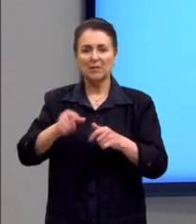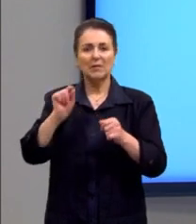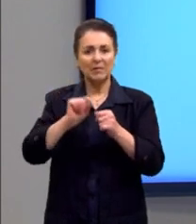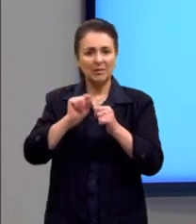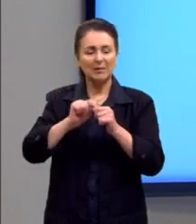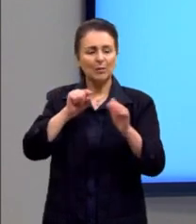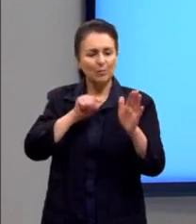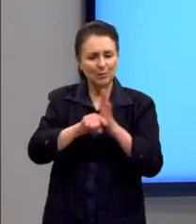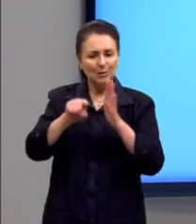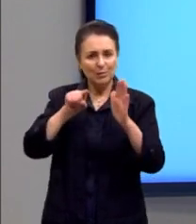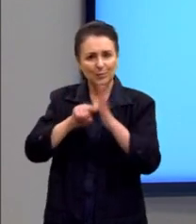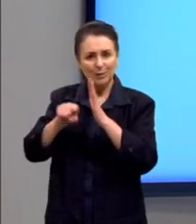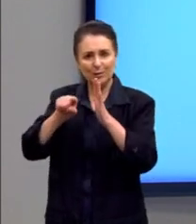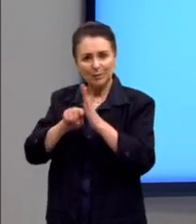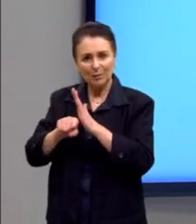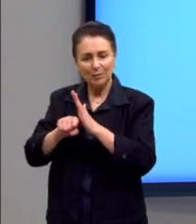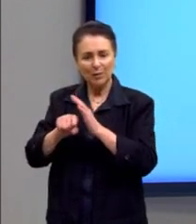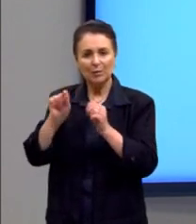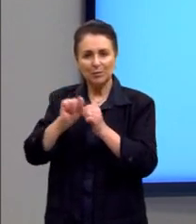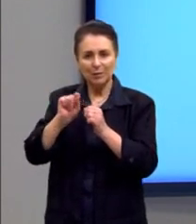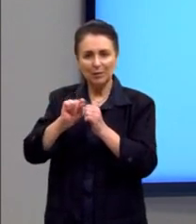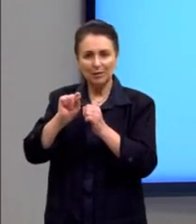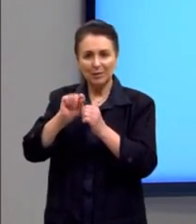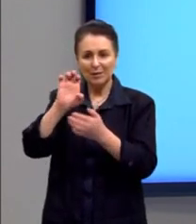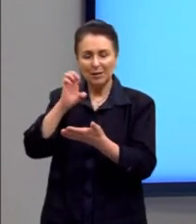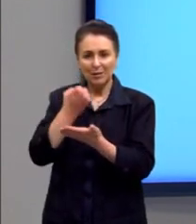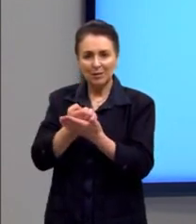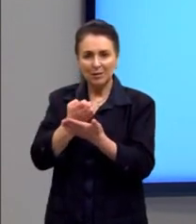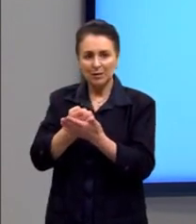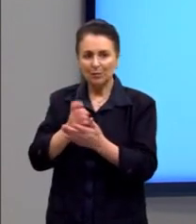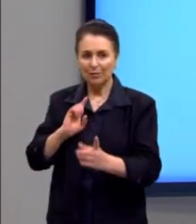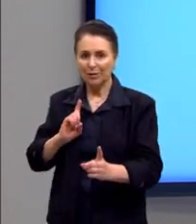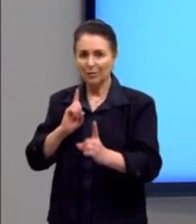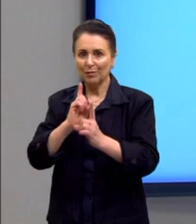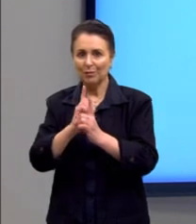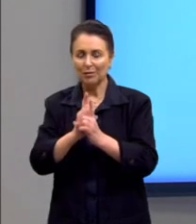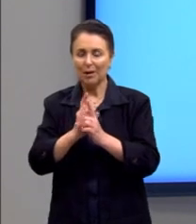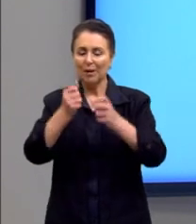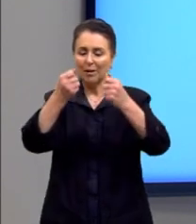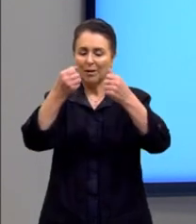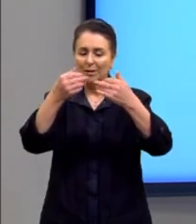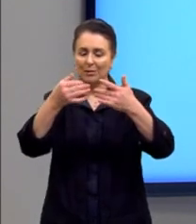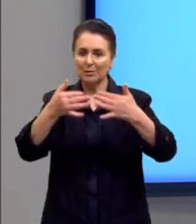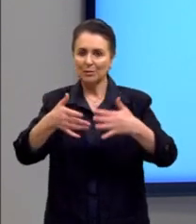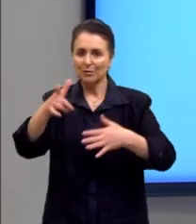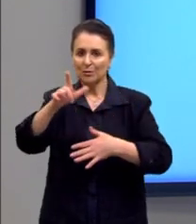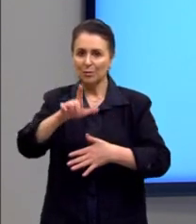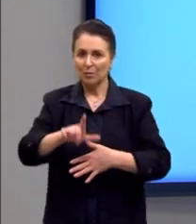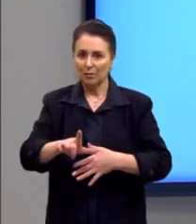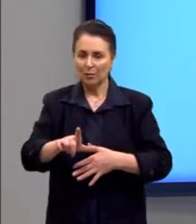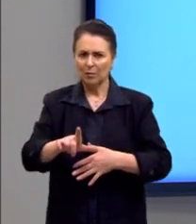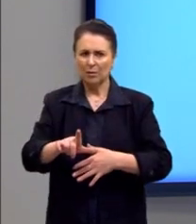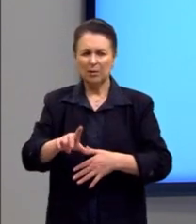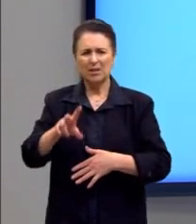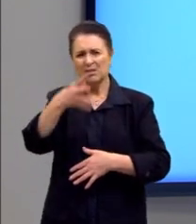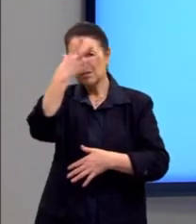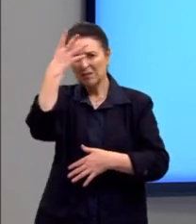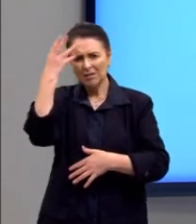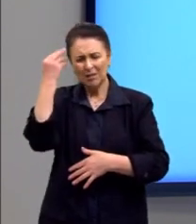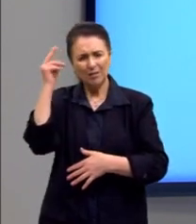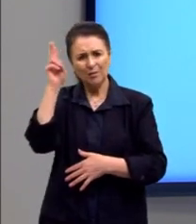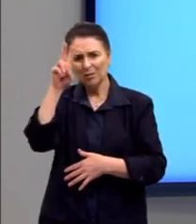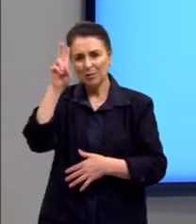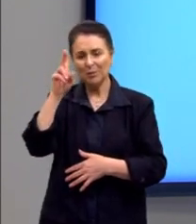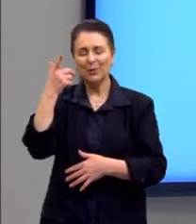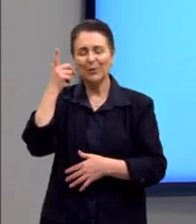das questões quando tu for resolveu logaritmo tu vai te de par As definições e mesmo não lembrando delas tu